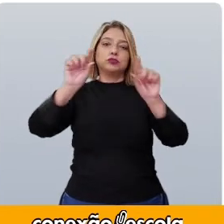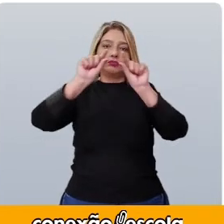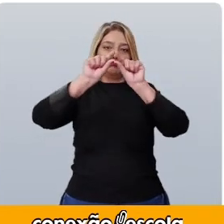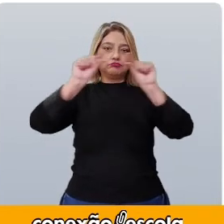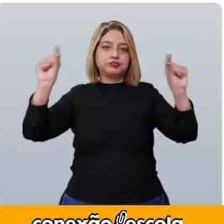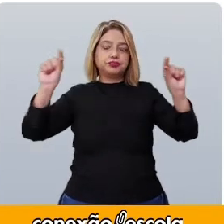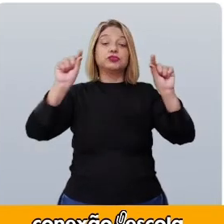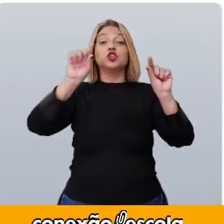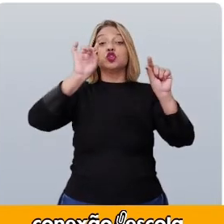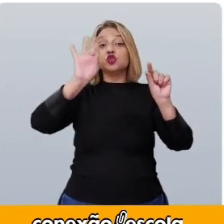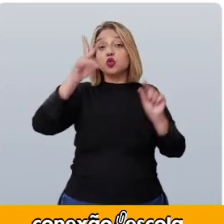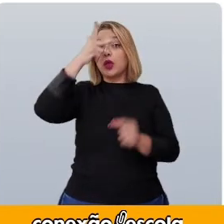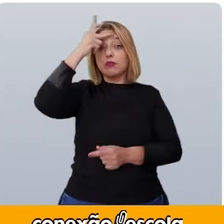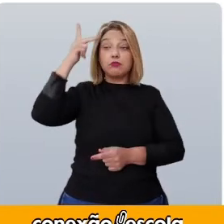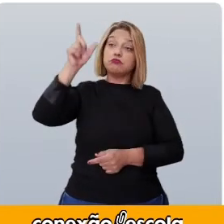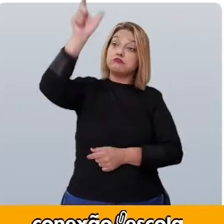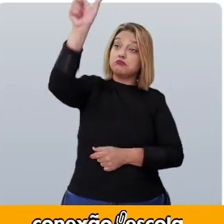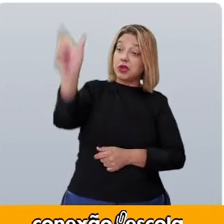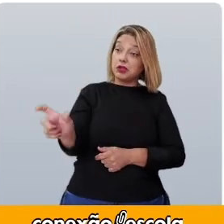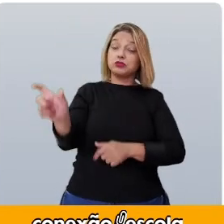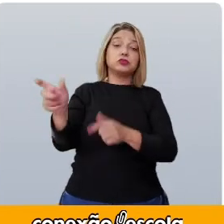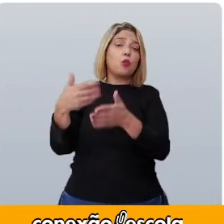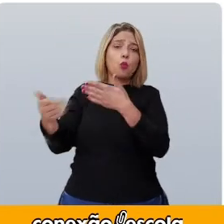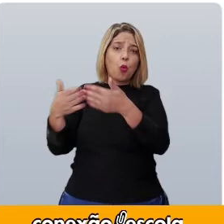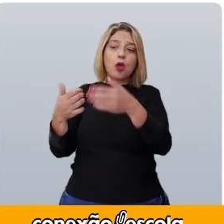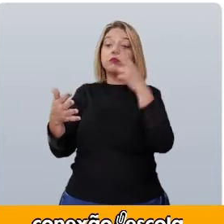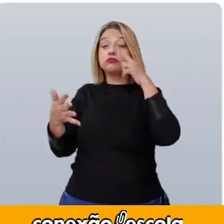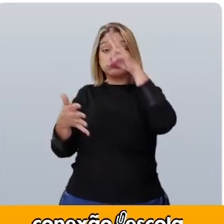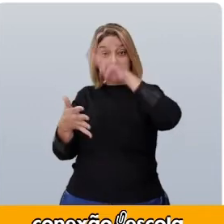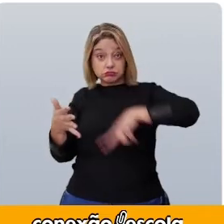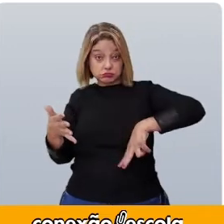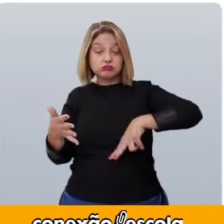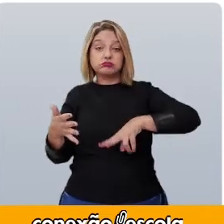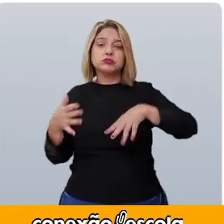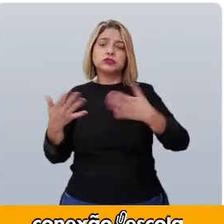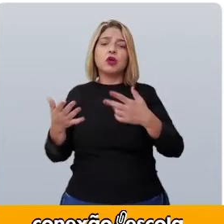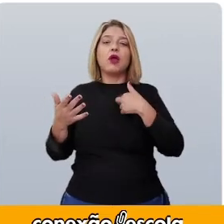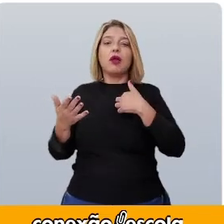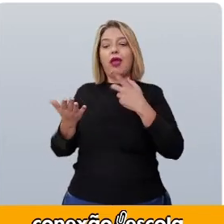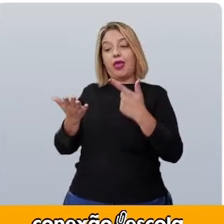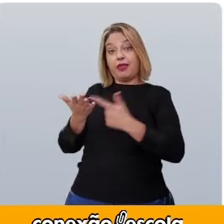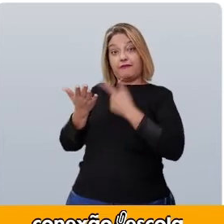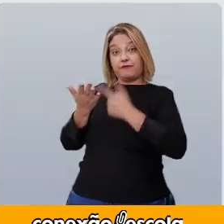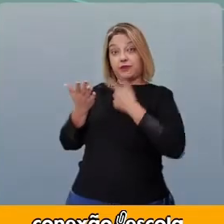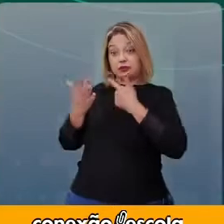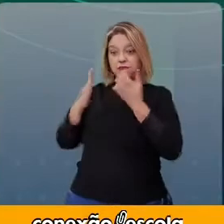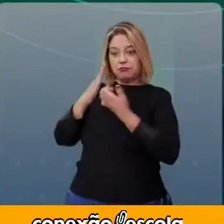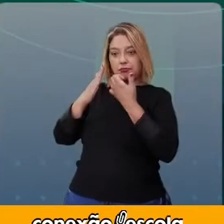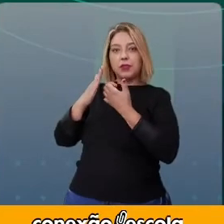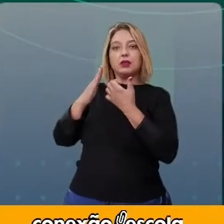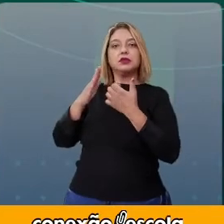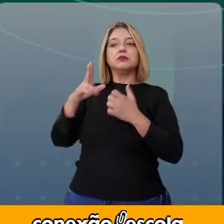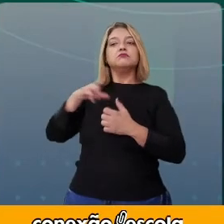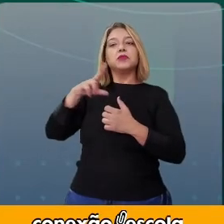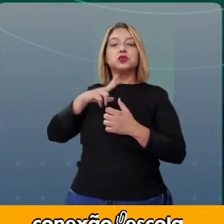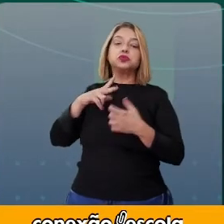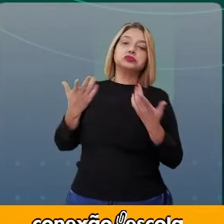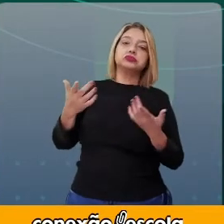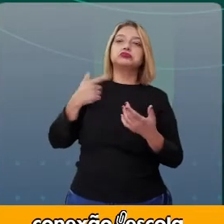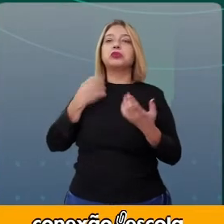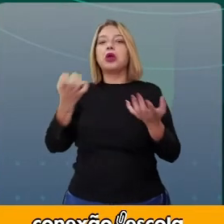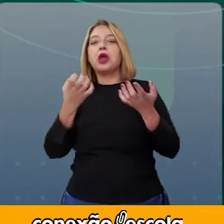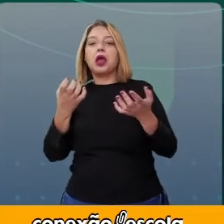ser endereçada ao leitor. E cada revista tem a sua particularidade, Dá um nome específico, às vezes, para essa